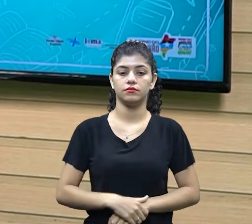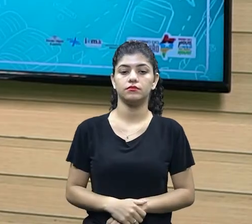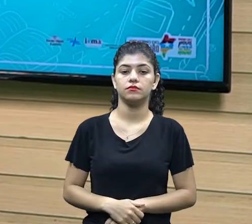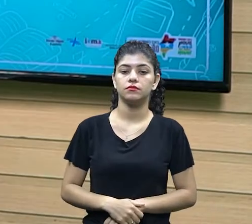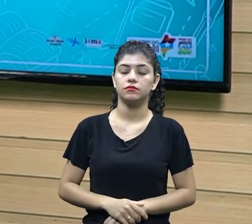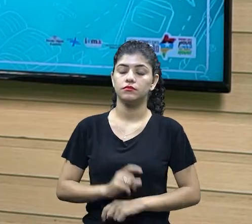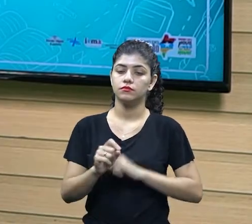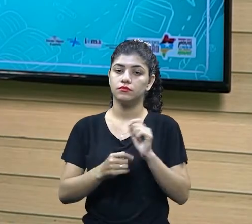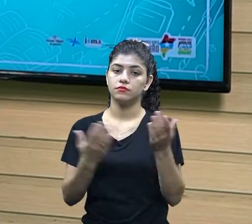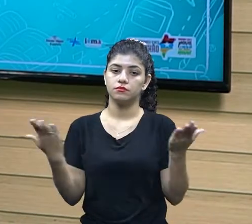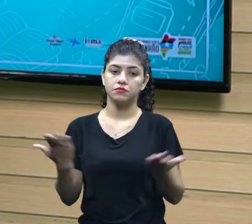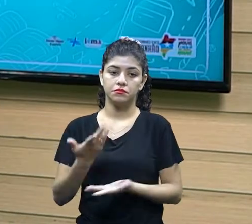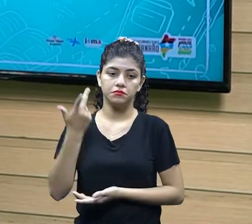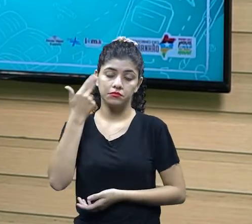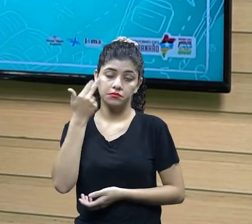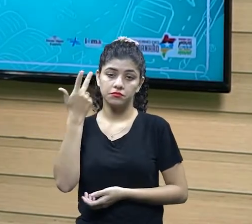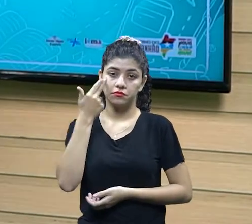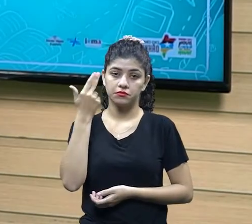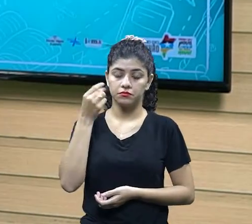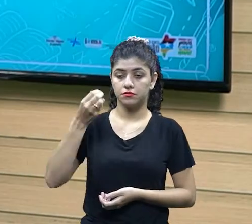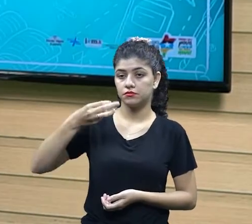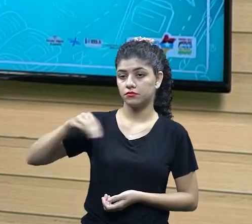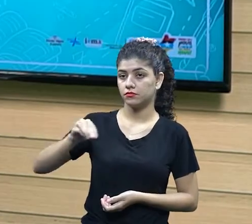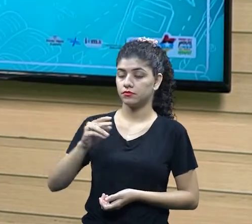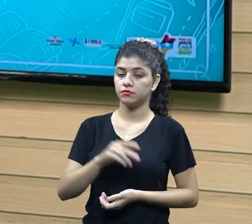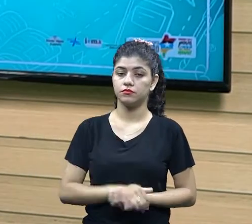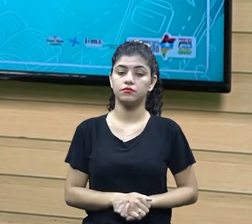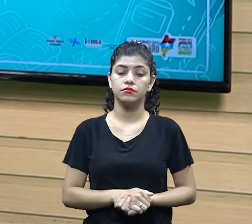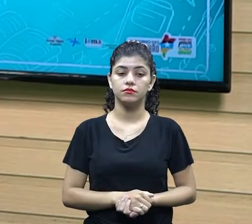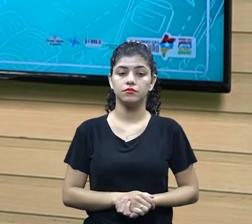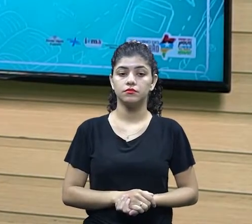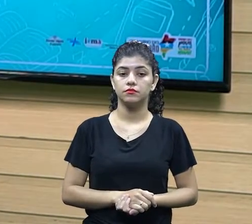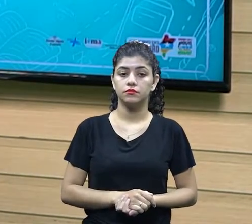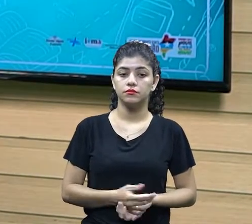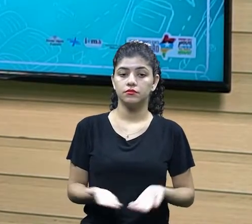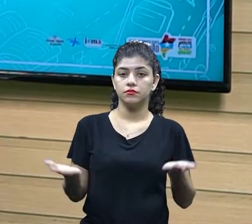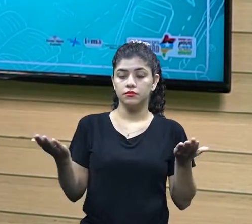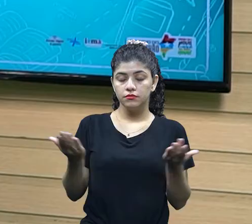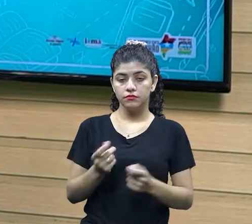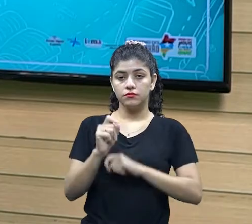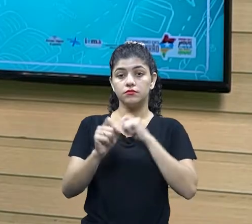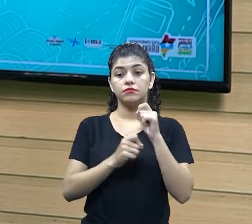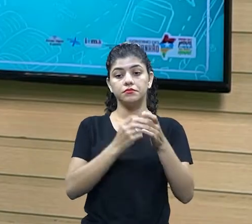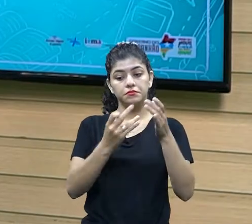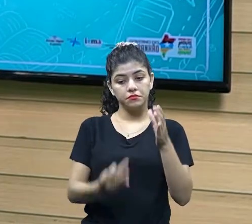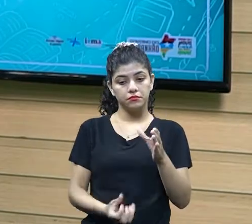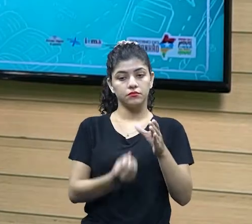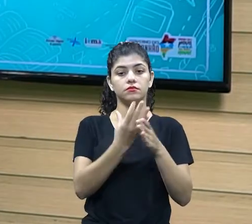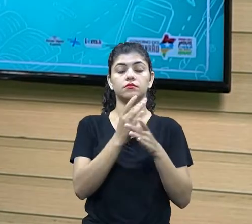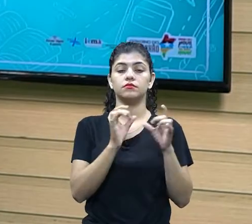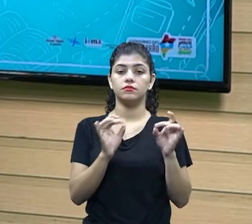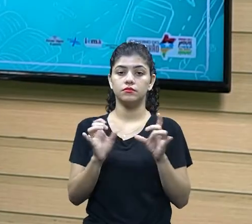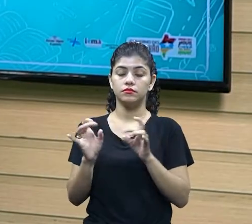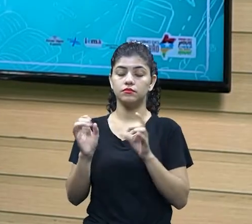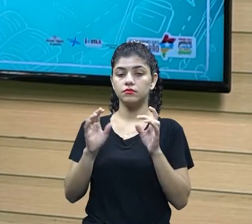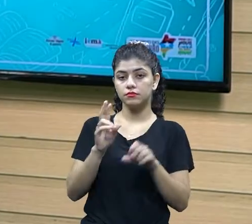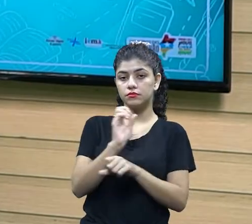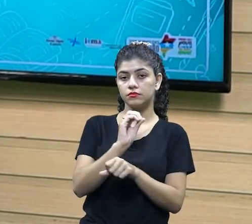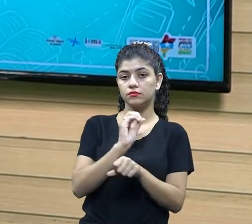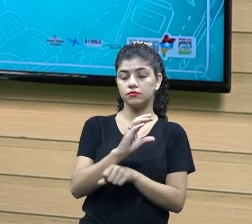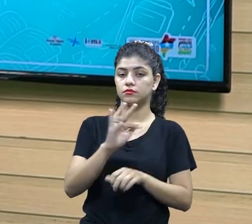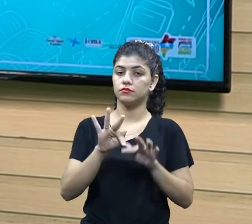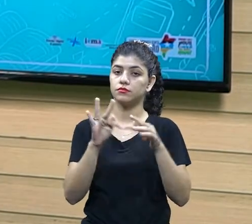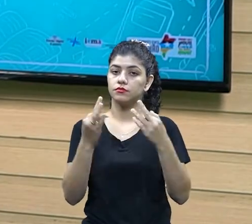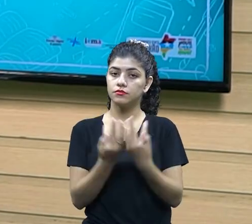é uma senhora do cotidiano maranhense que resolveu empreender para dar o sustento da sua família. Então, ela